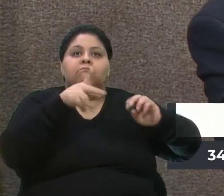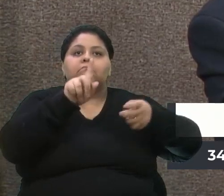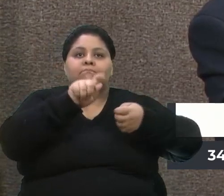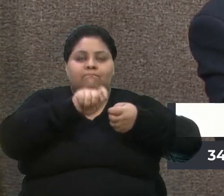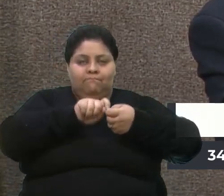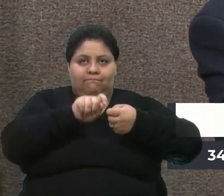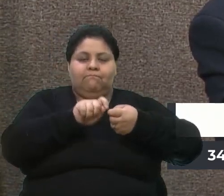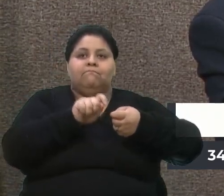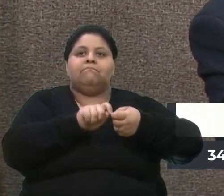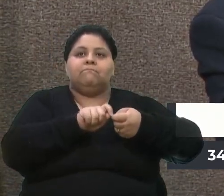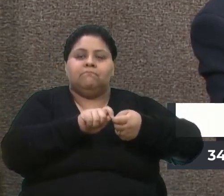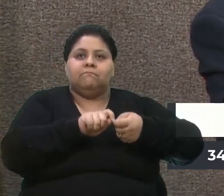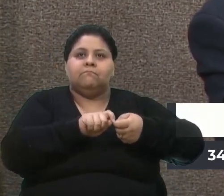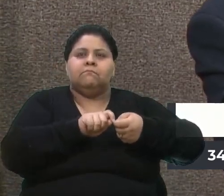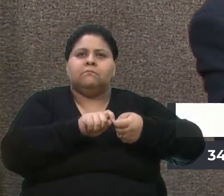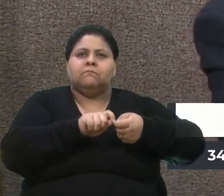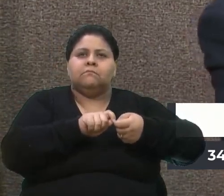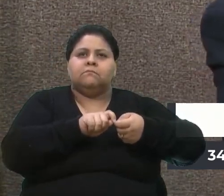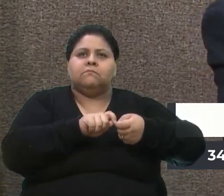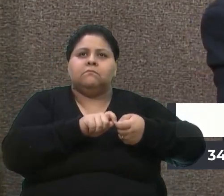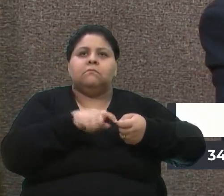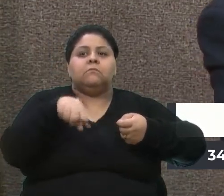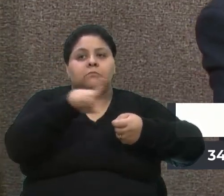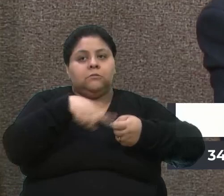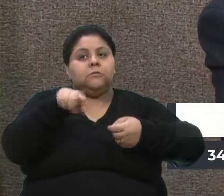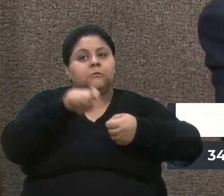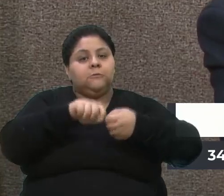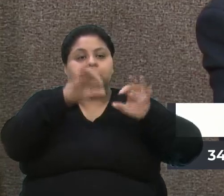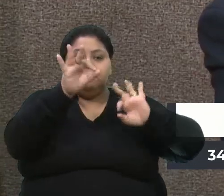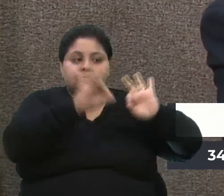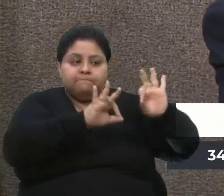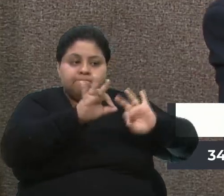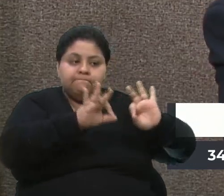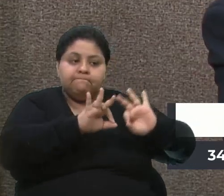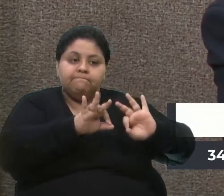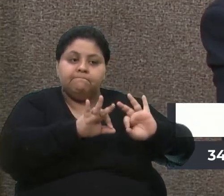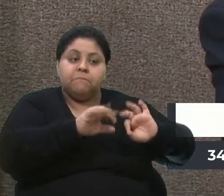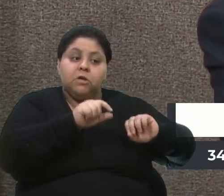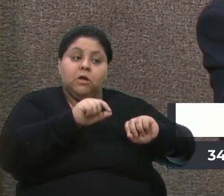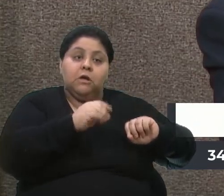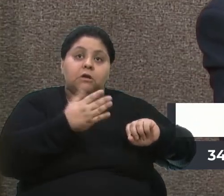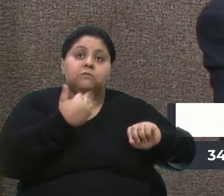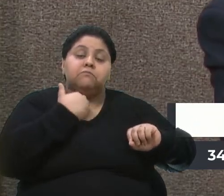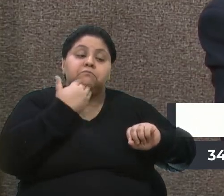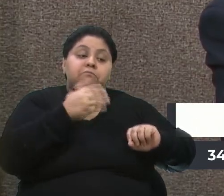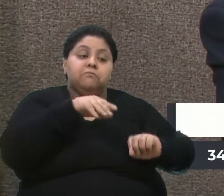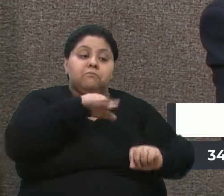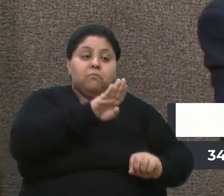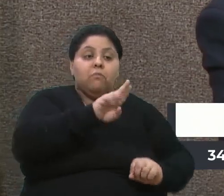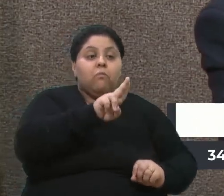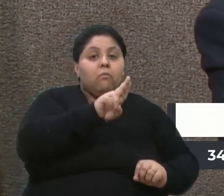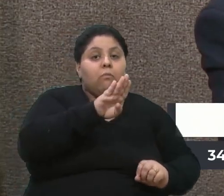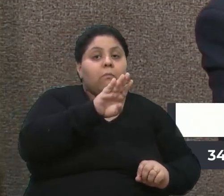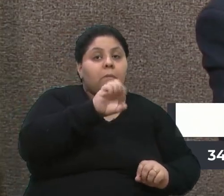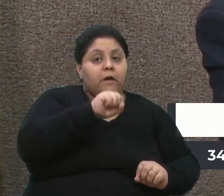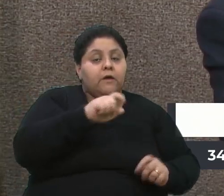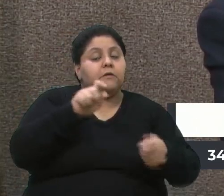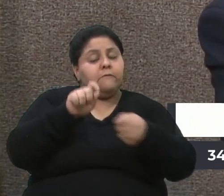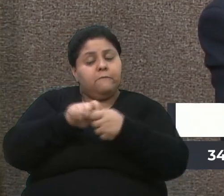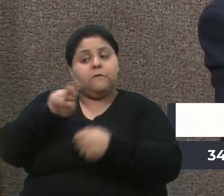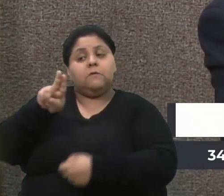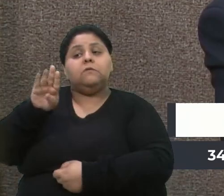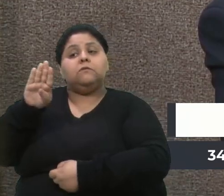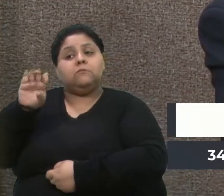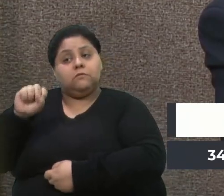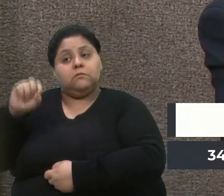né? A gente faz a adequação. Se quer uma UBS, faz uma UBS. E a prefeitura faz essa